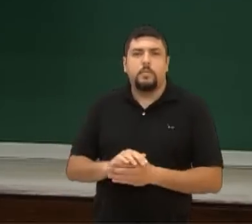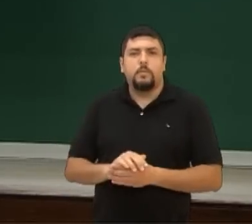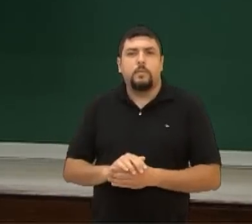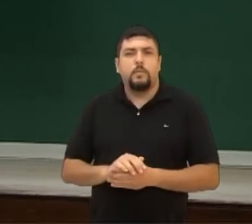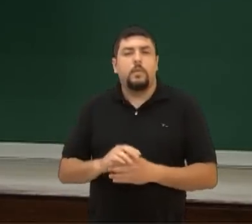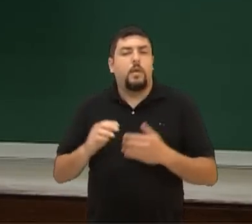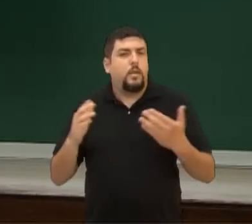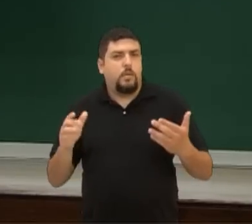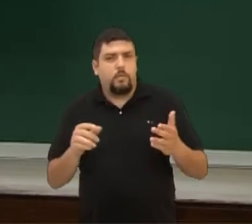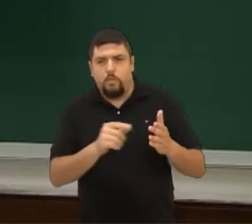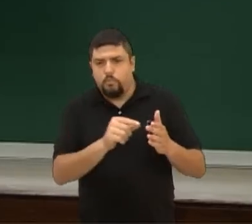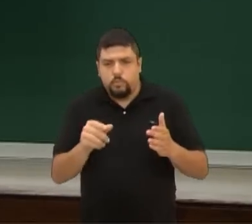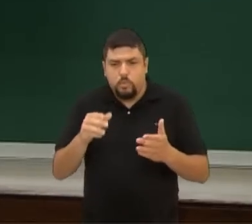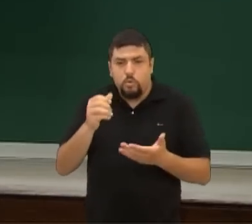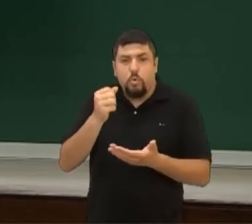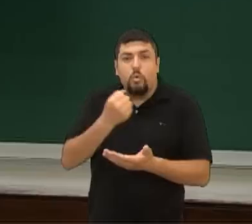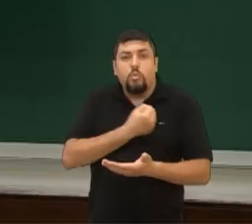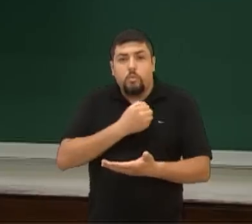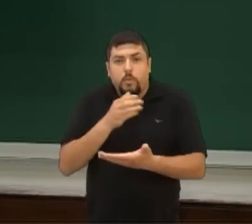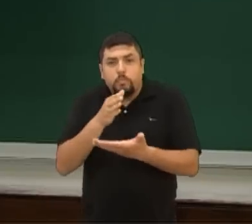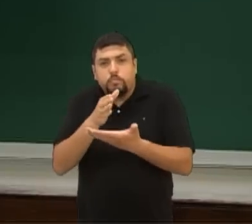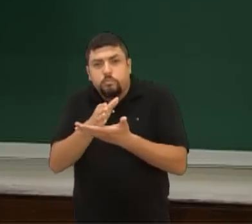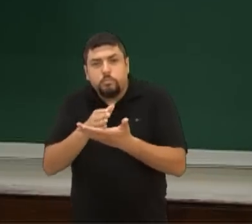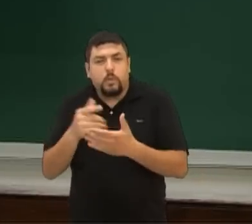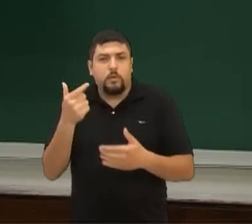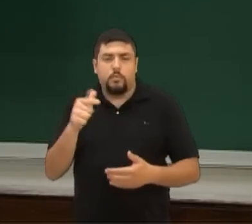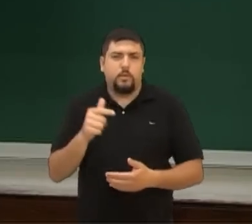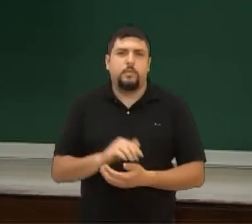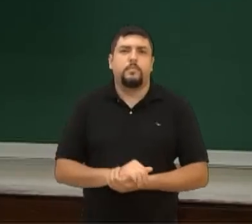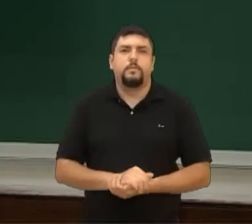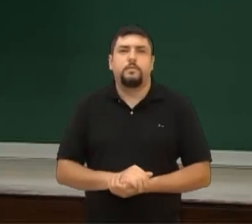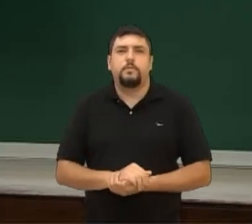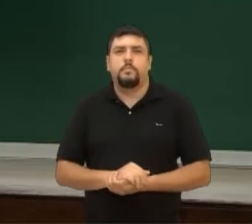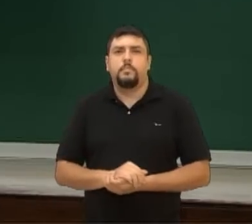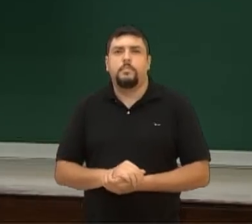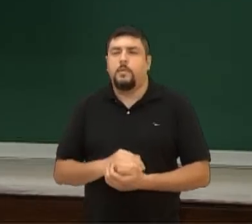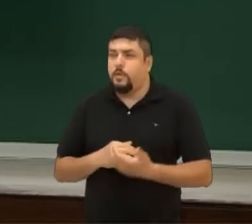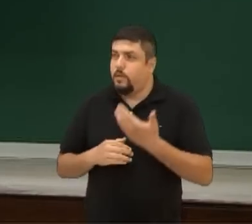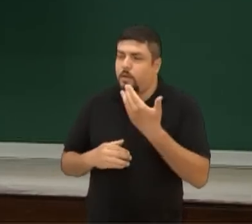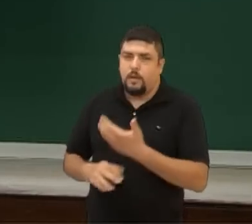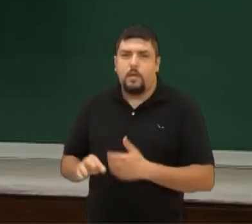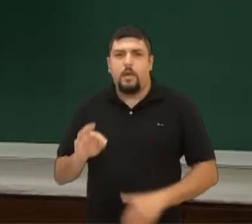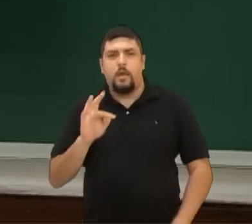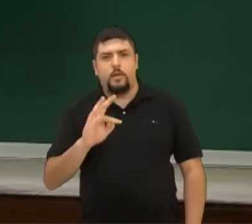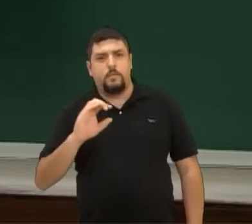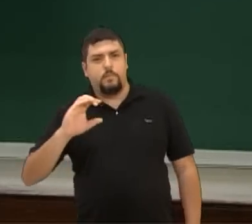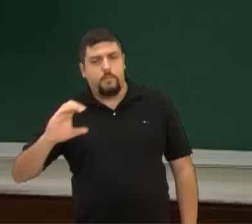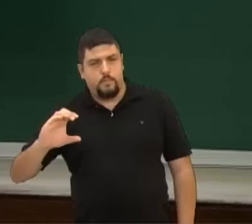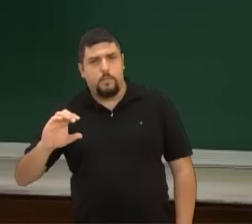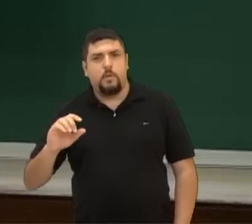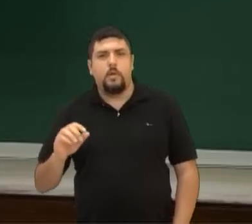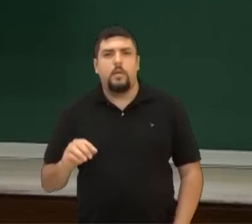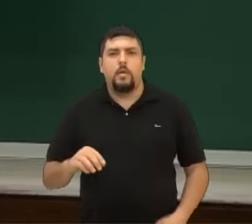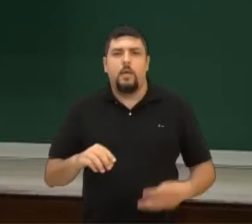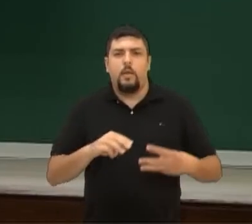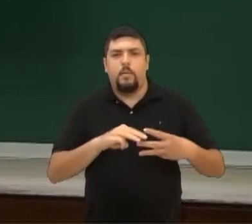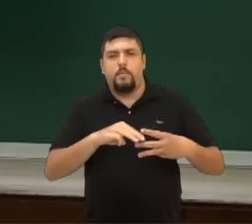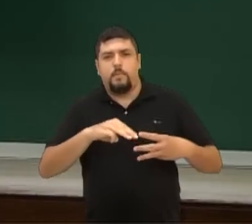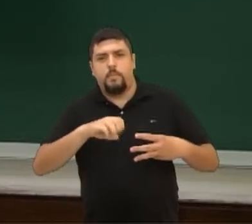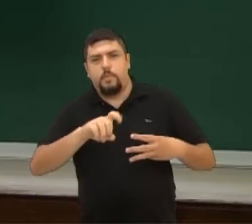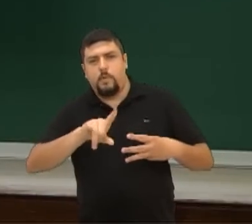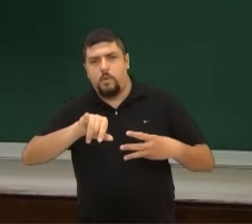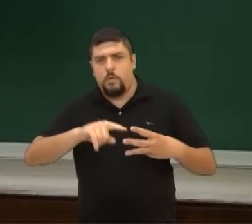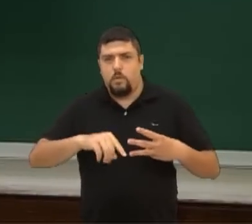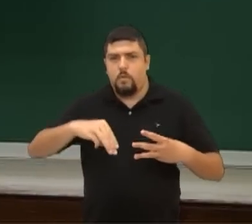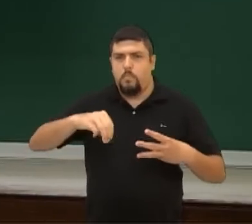daí eu não vou ter o número central. Observar isso. Então, tá aqui as tendências centrais, média, moda e